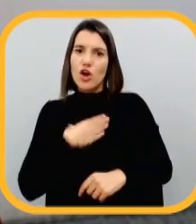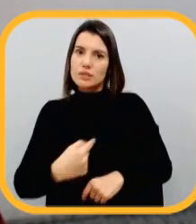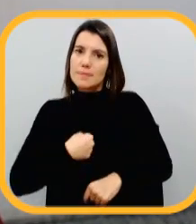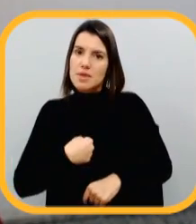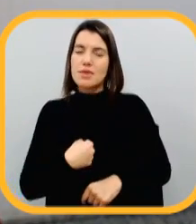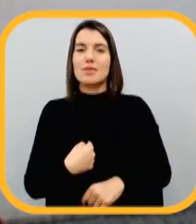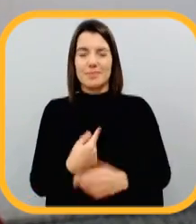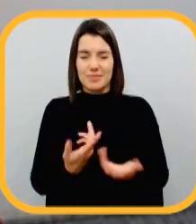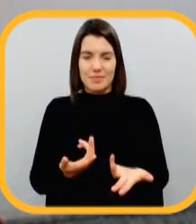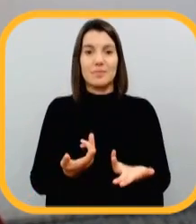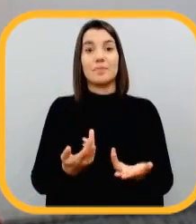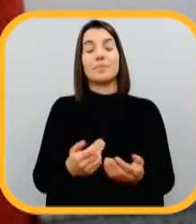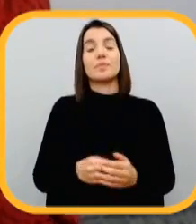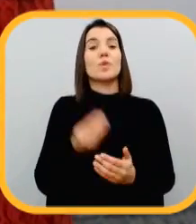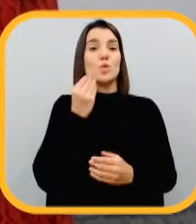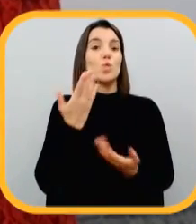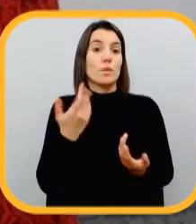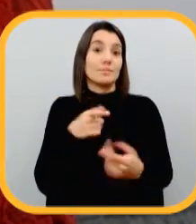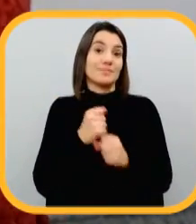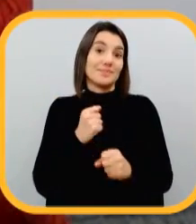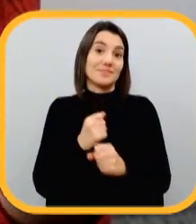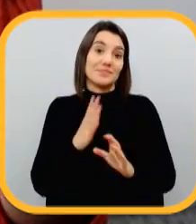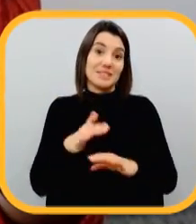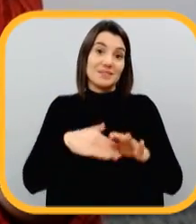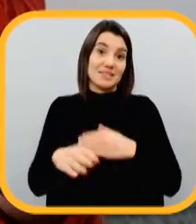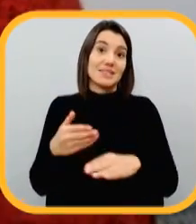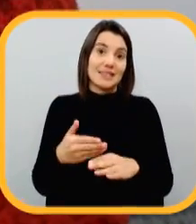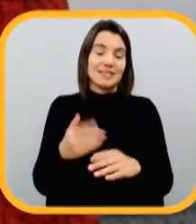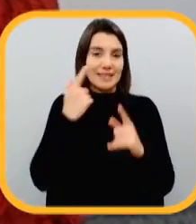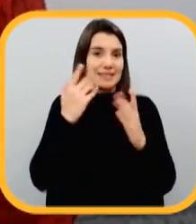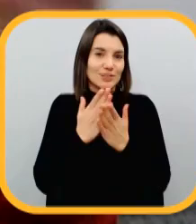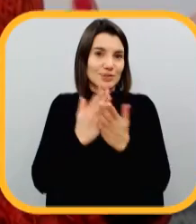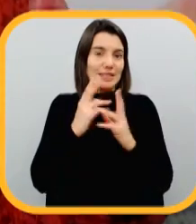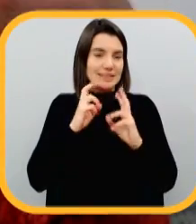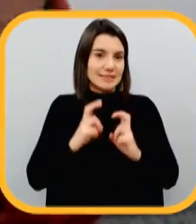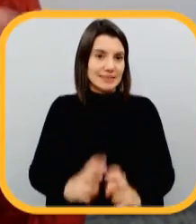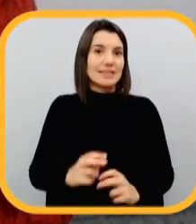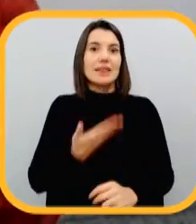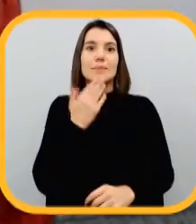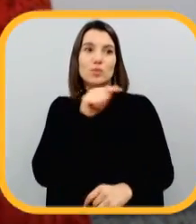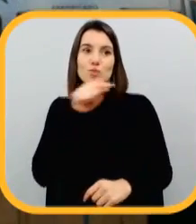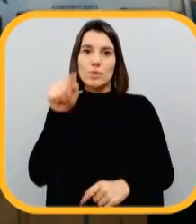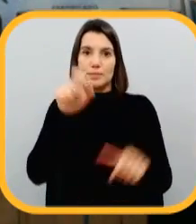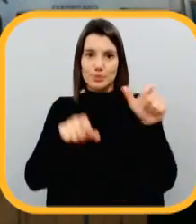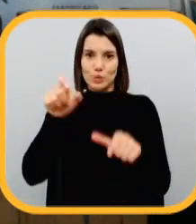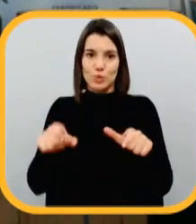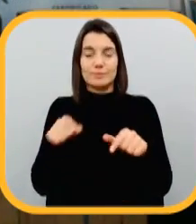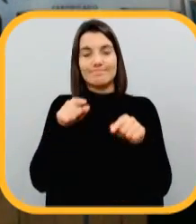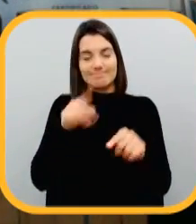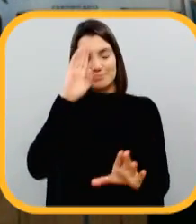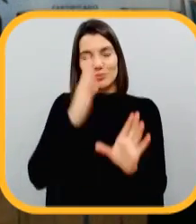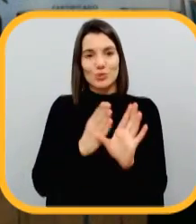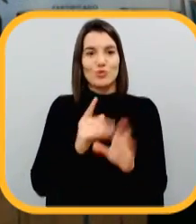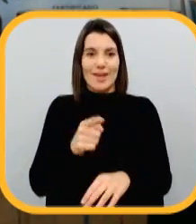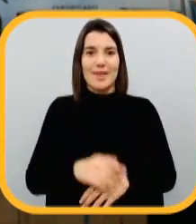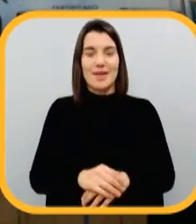é passar a gostar mais de mim, não é? E, portanto, esse trabalho tem de ser feito e tem de ser feito tendo em conta as tais pessoas. É aí que eu acho que